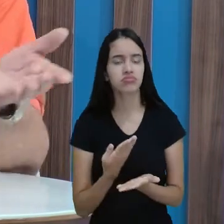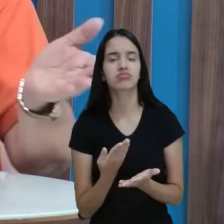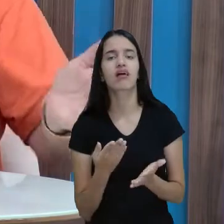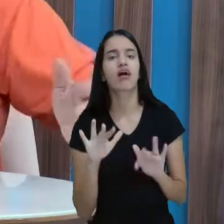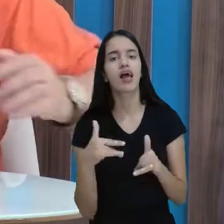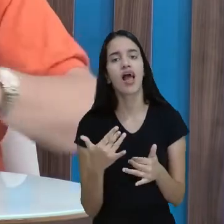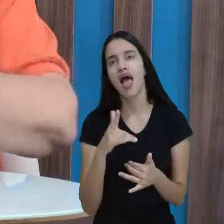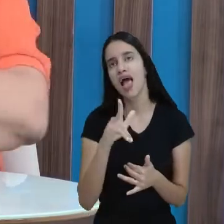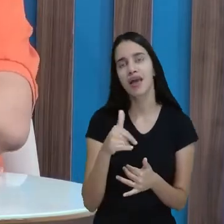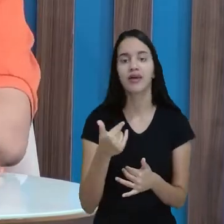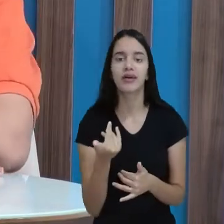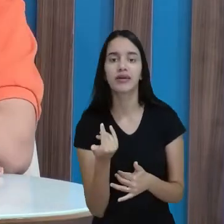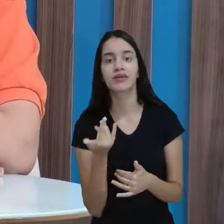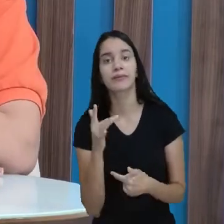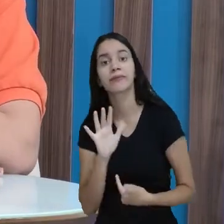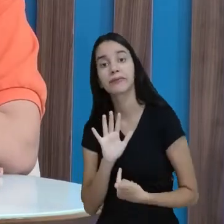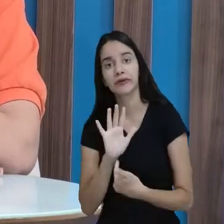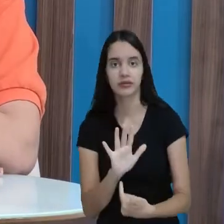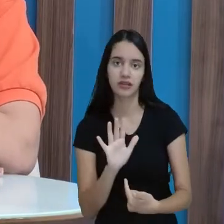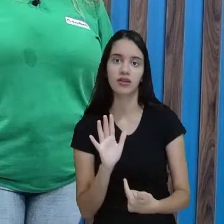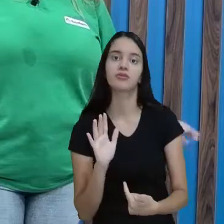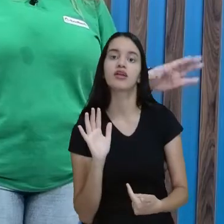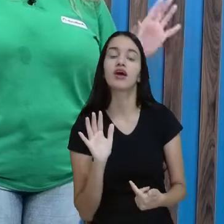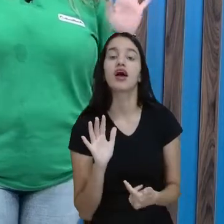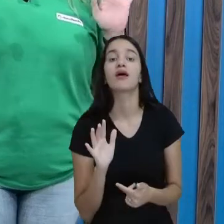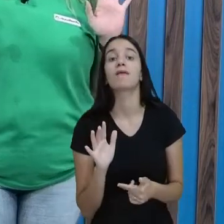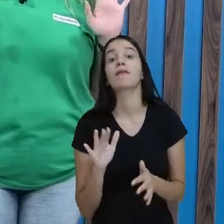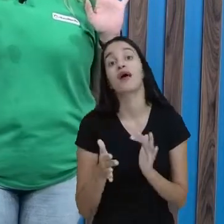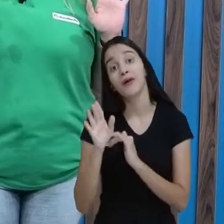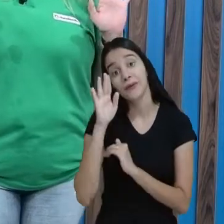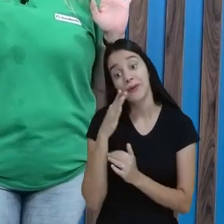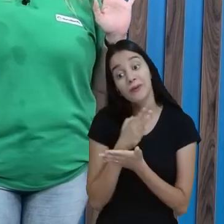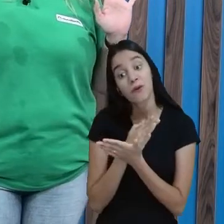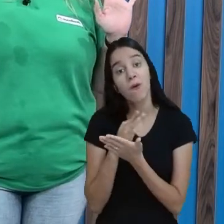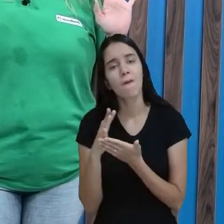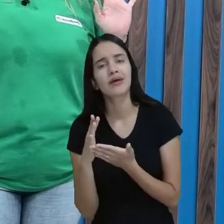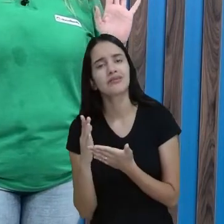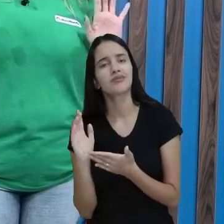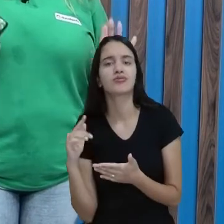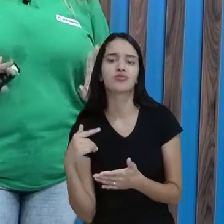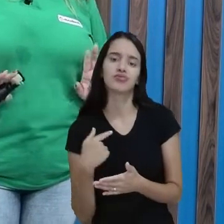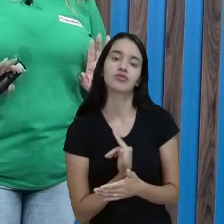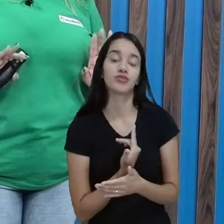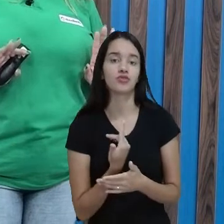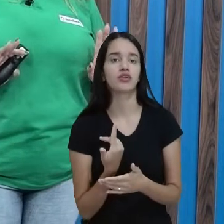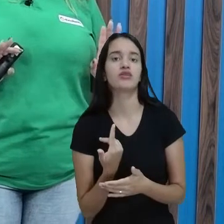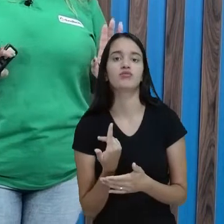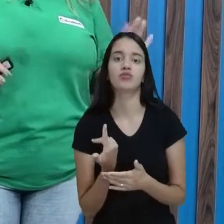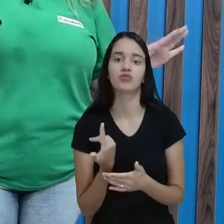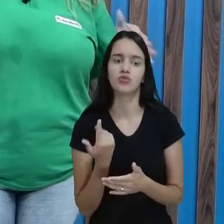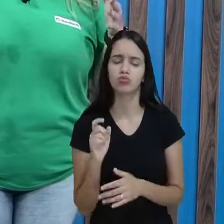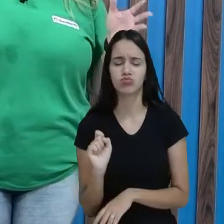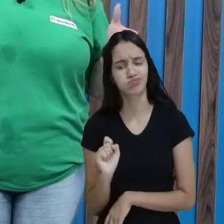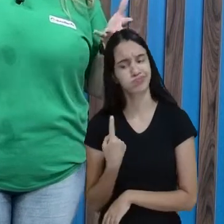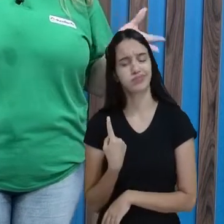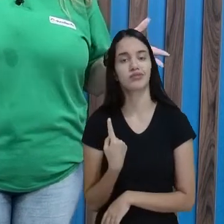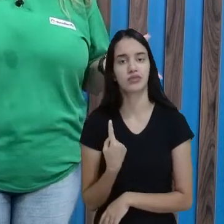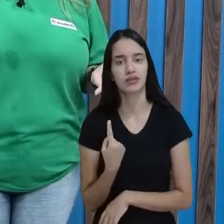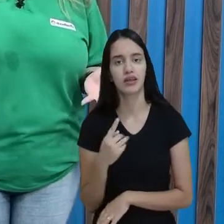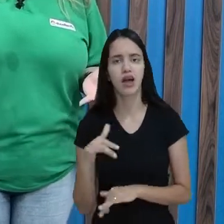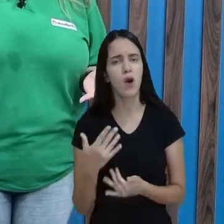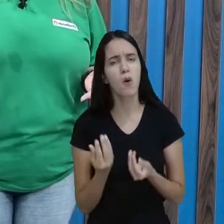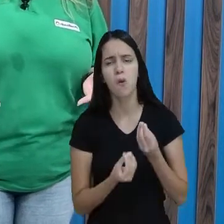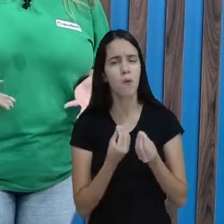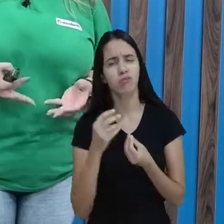naquilo que às vezes é apresentado para a gente. Pelo menos a princípio ficamos todos com o pé atrás, né, professora? Como assim? Que